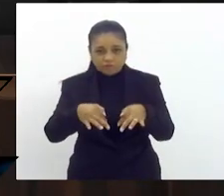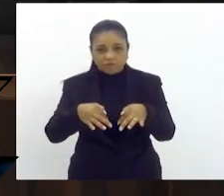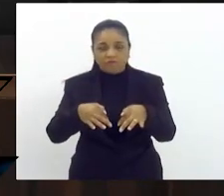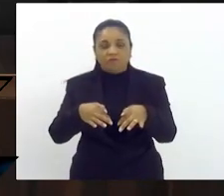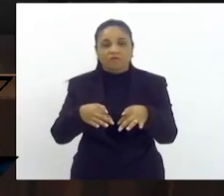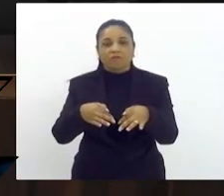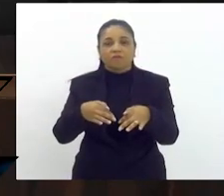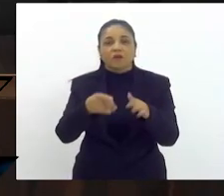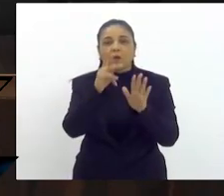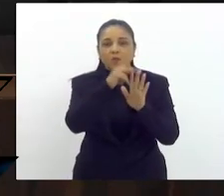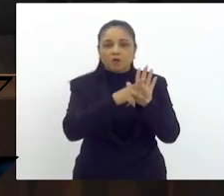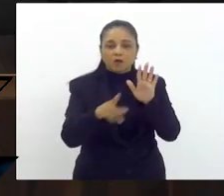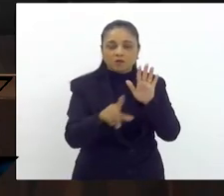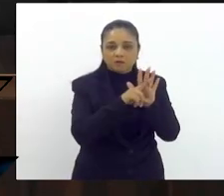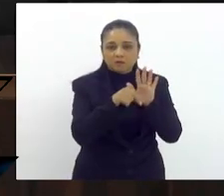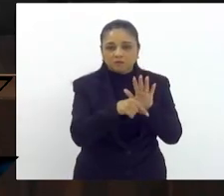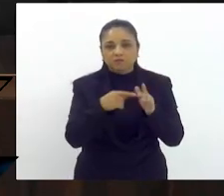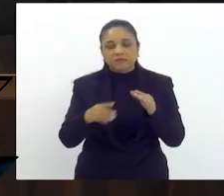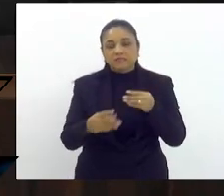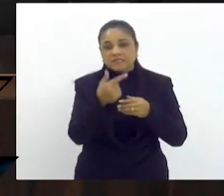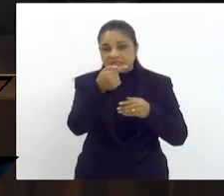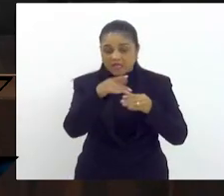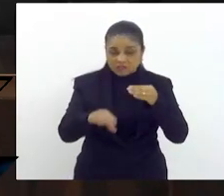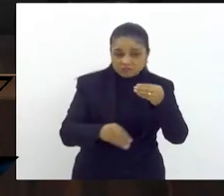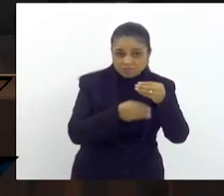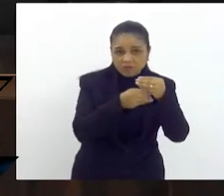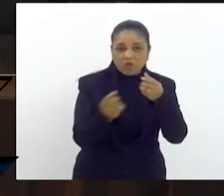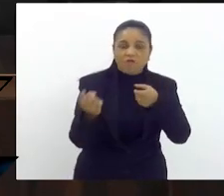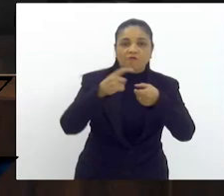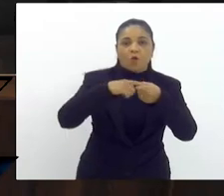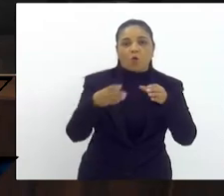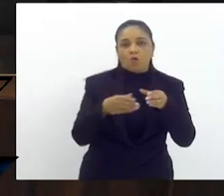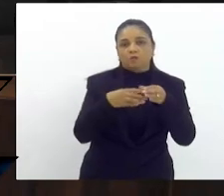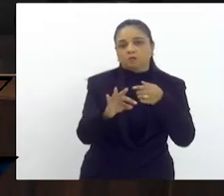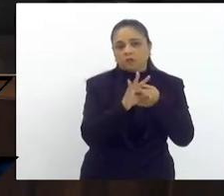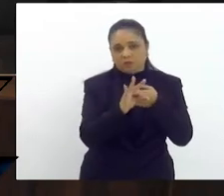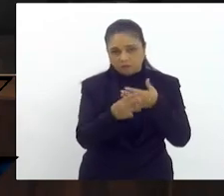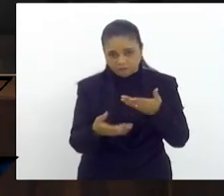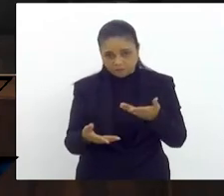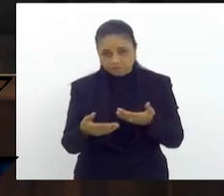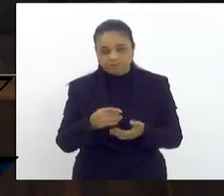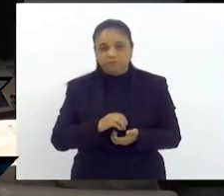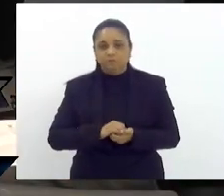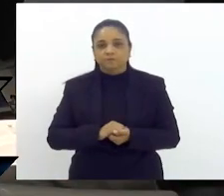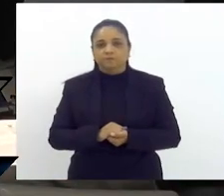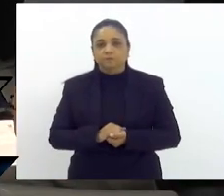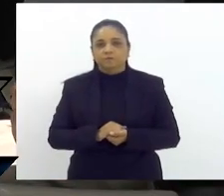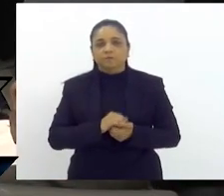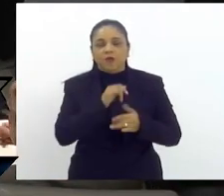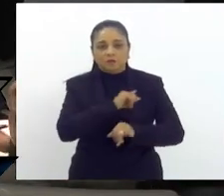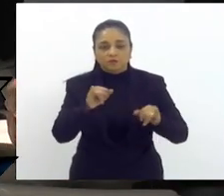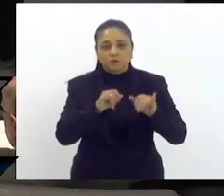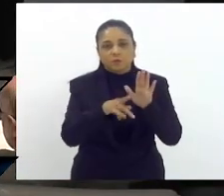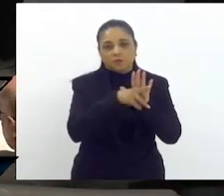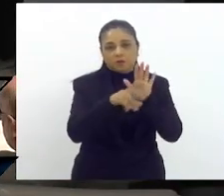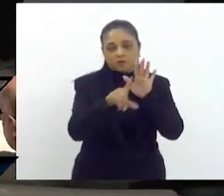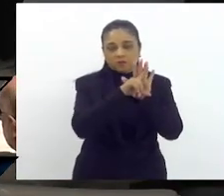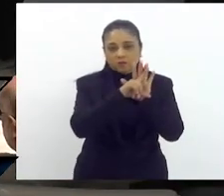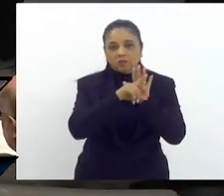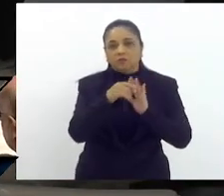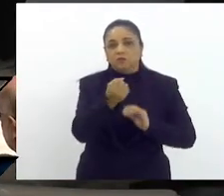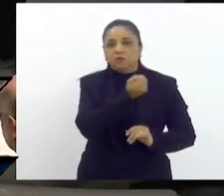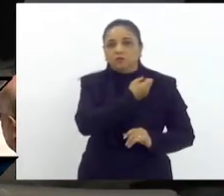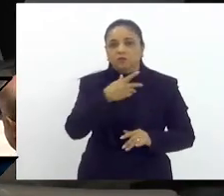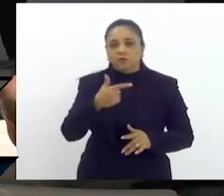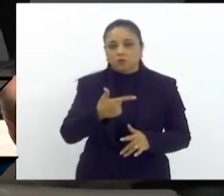o projeto recebeu sete emendas e retorna as comissões técnicas anuncie o projeto de lei